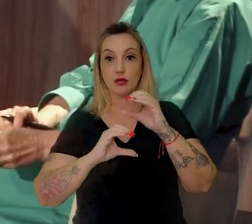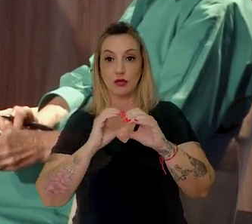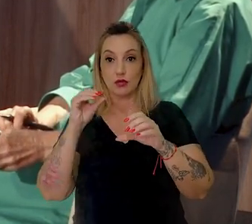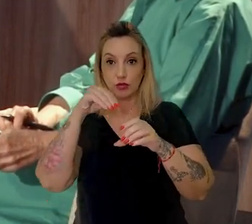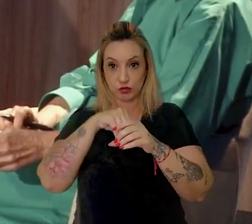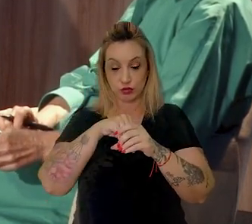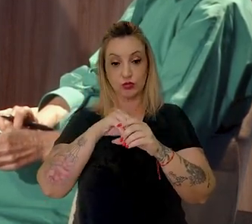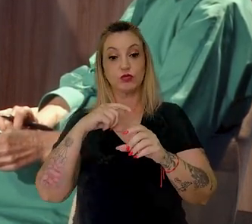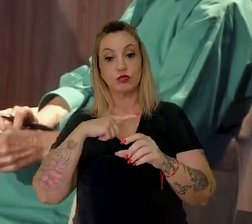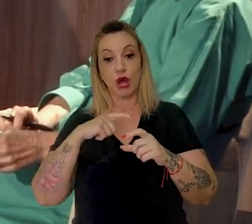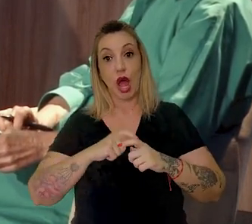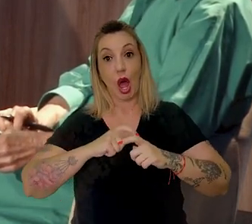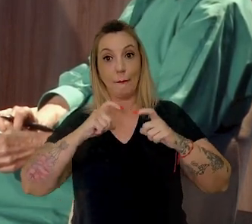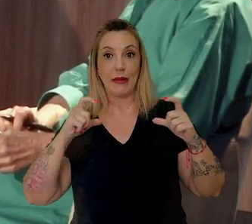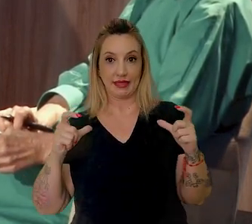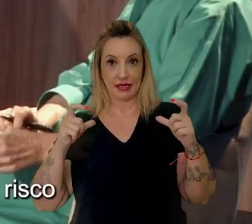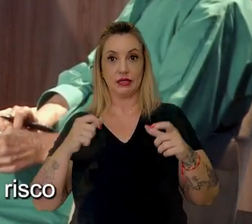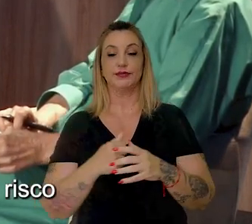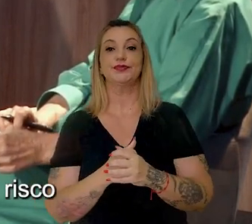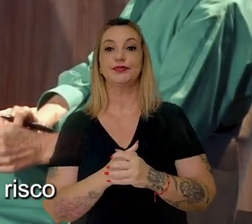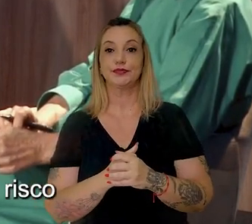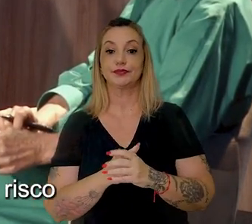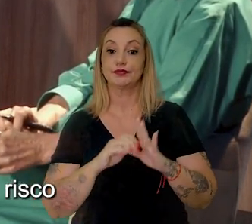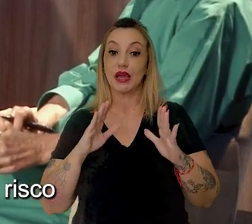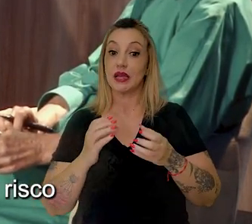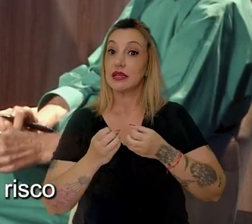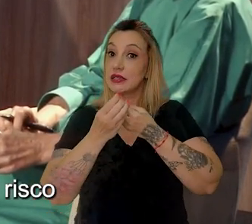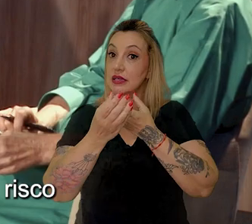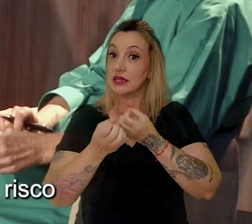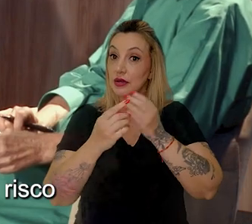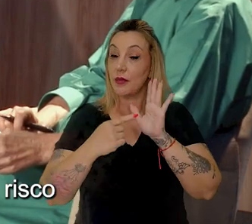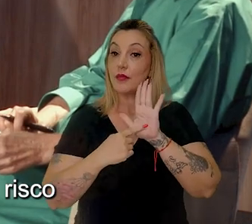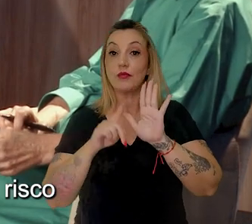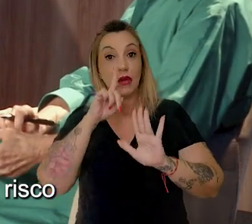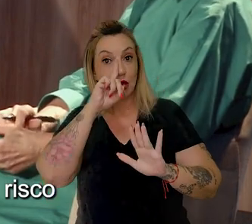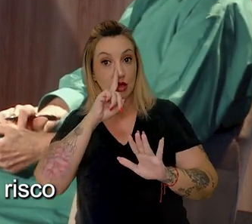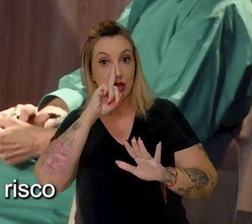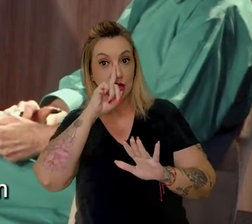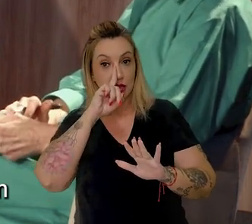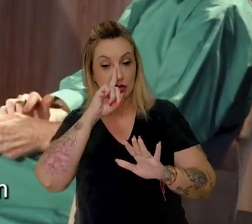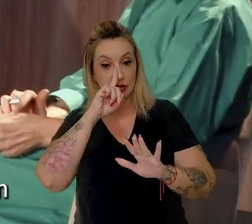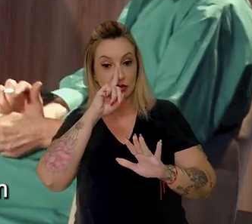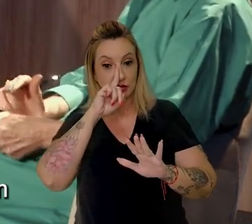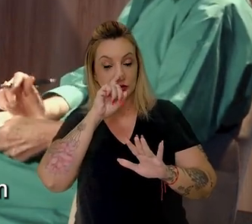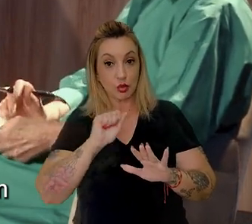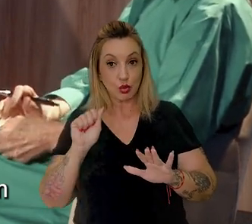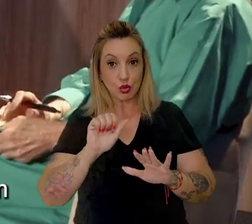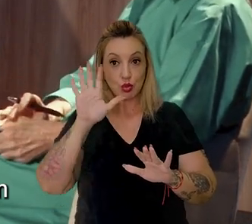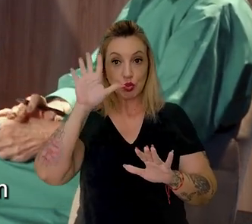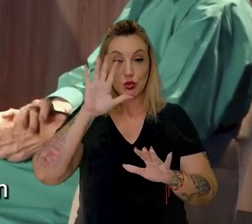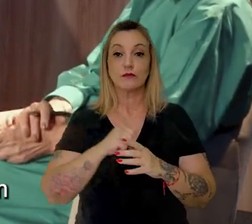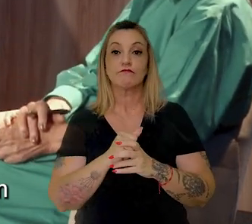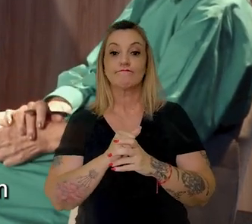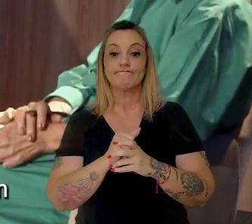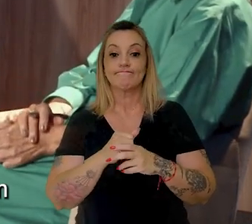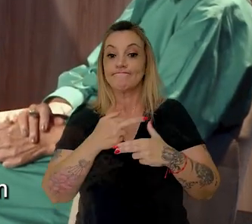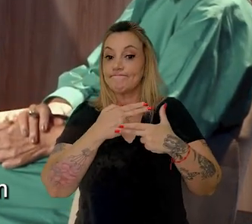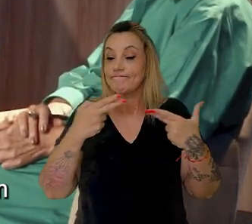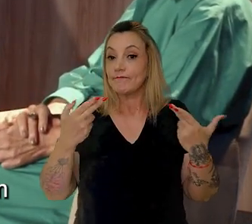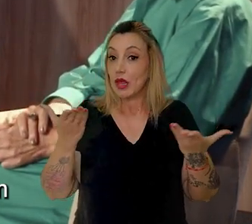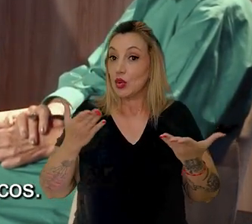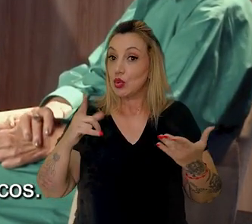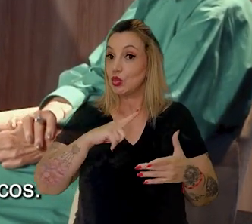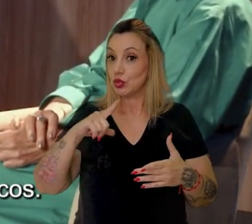ou que a gente pode aumentar Só que os dados mostram que tem um risco é muito grande e os instrumentos que